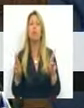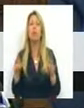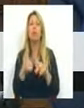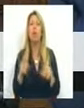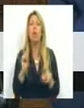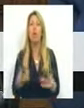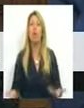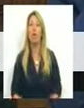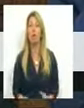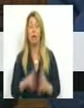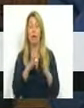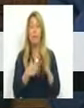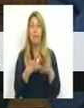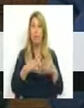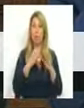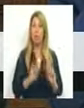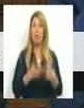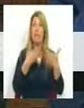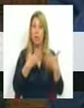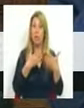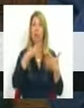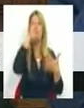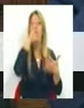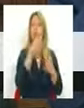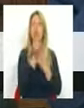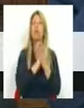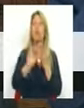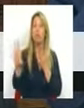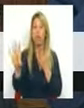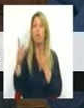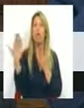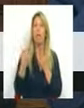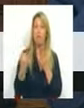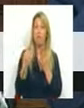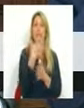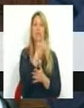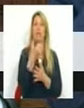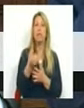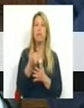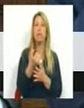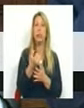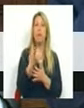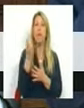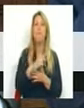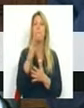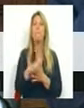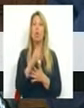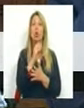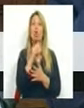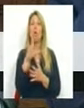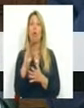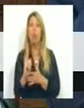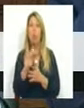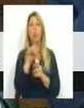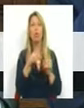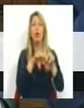Quer dizer, no plano de reestruturação inicial, o que estávamos a falar era que o Estado seria ressarcido dos 125 milhões de contos e dos 700 milhões de equity,